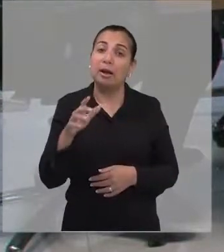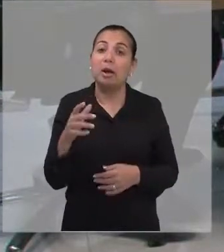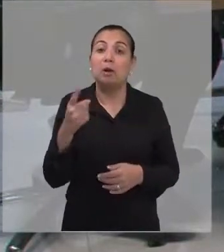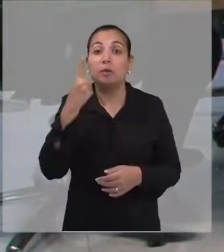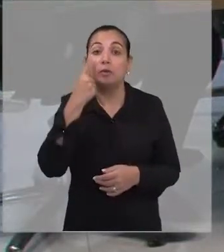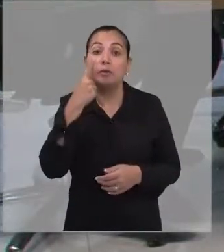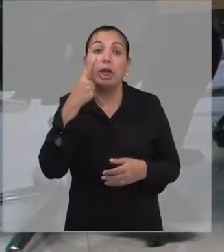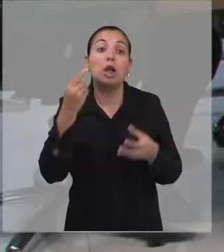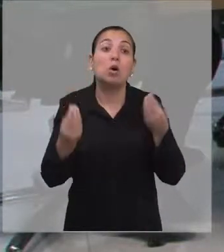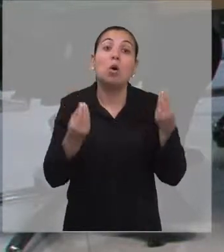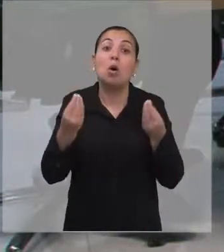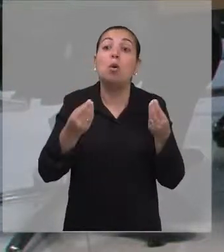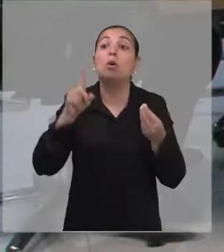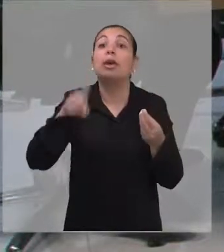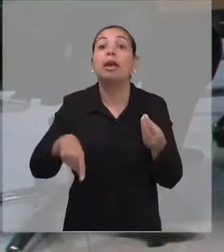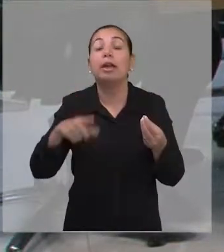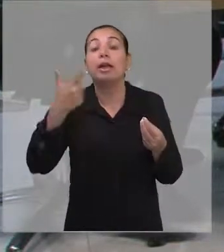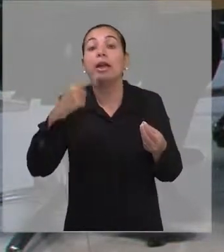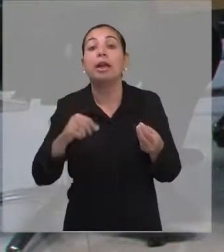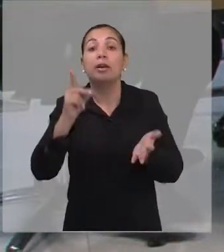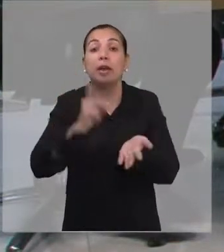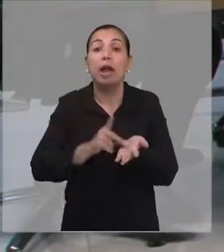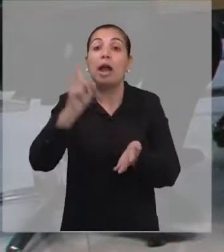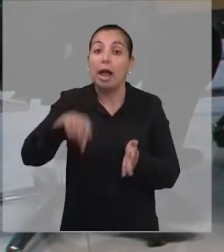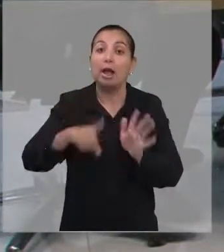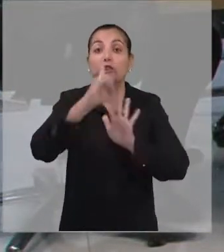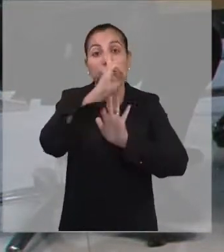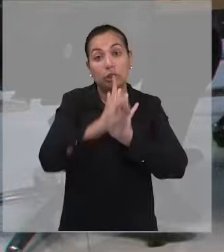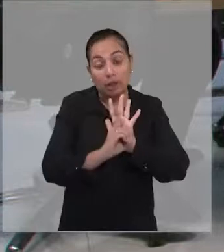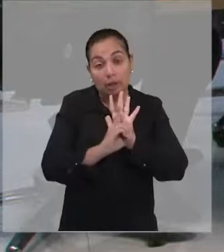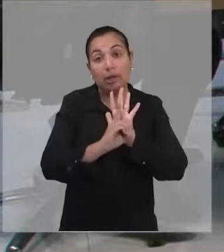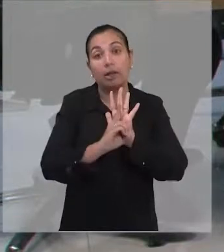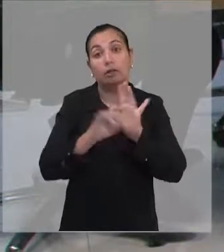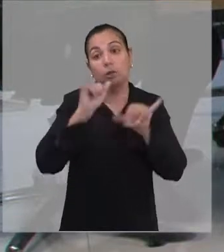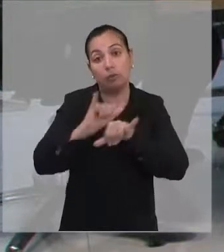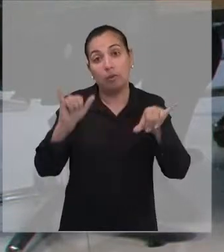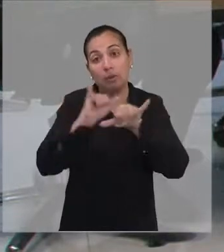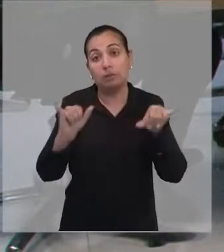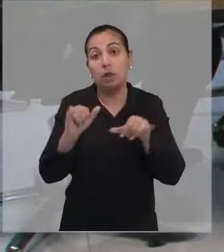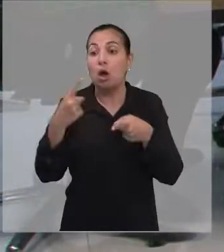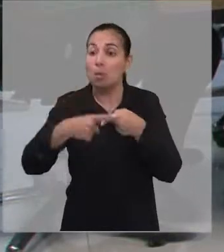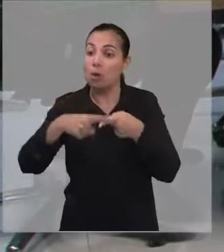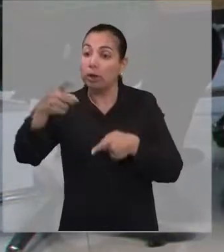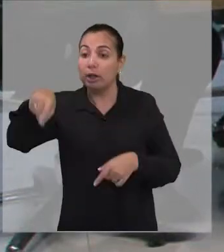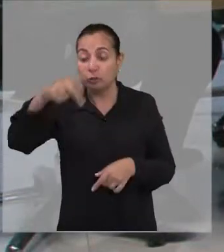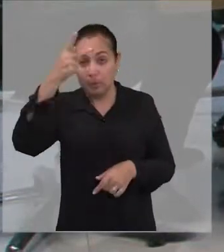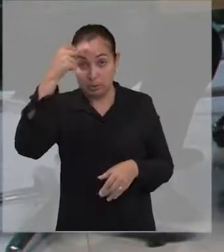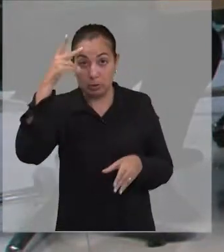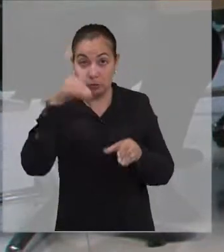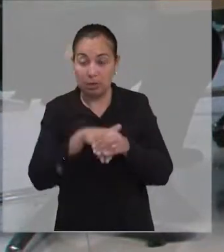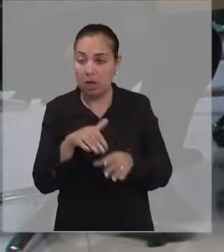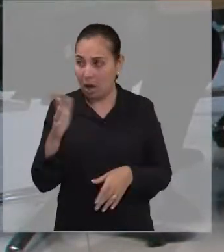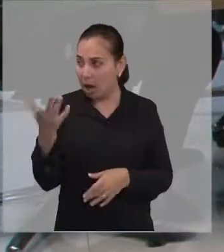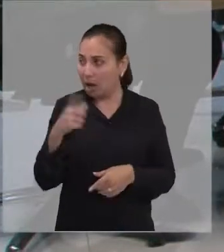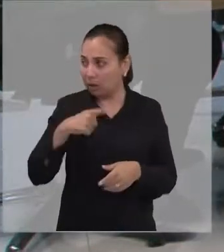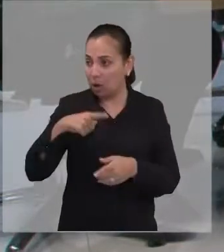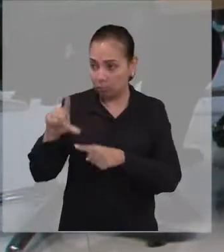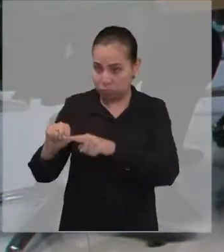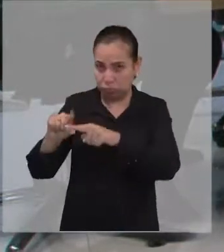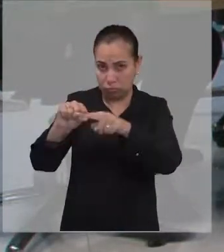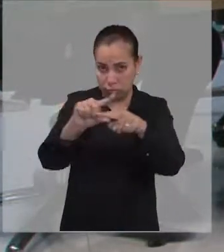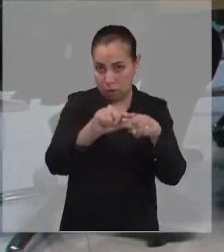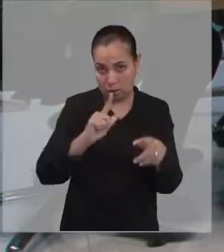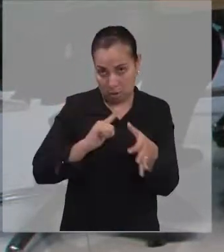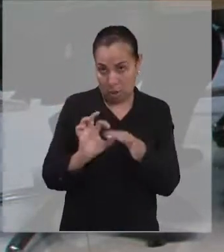da balança? O fiel da balança é o direito à informação. Ou você, como eleitor, não quer saber de uma coisa dessa. Então, pronto. Então, esses grampos aí estão todos liberados. Não tem que discutir em relação